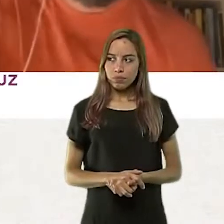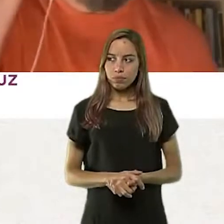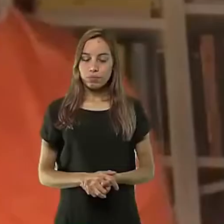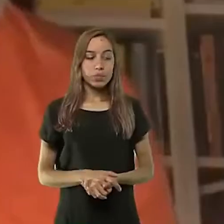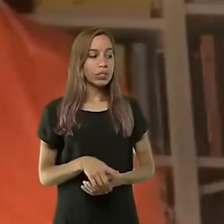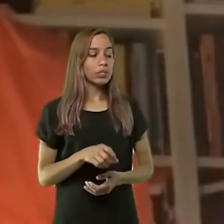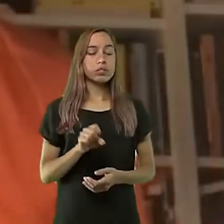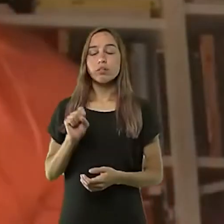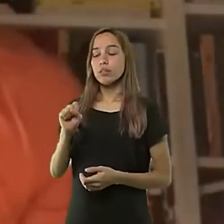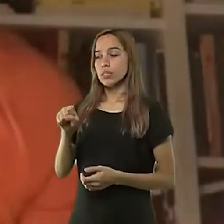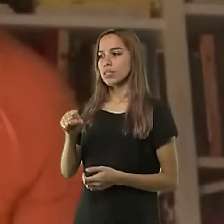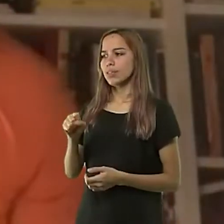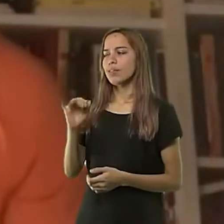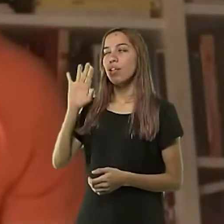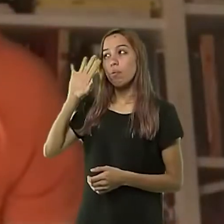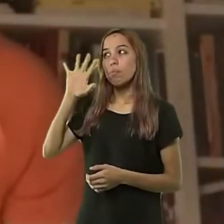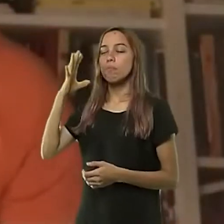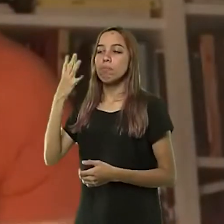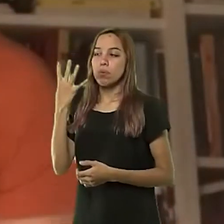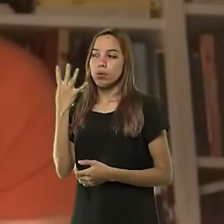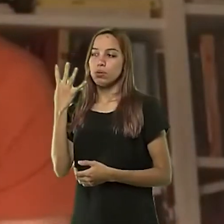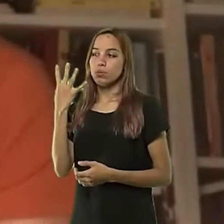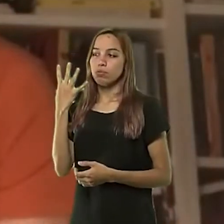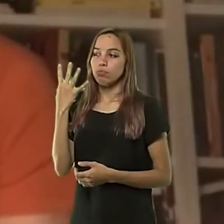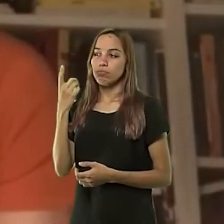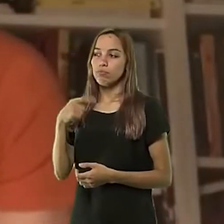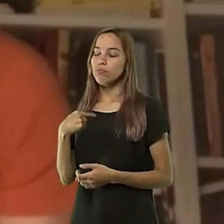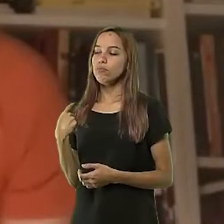Sim, eu acho que nós